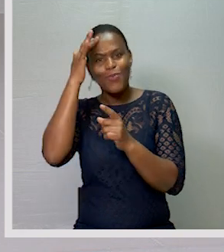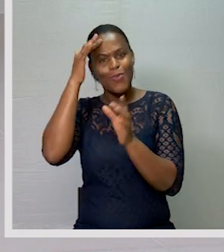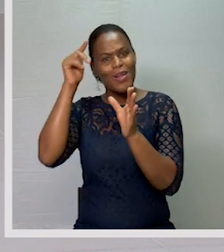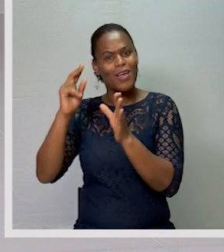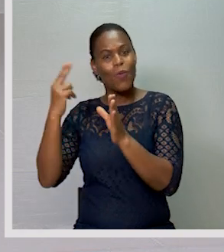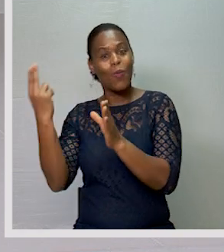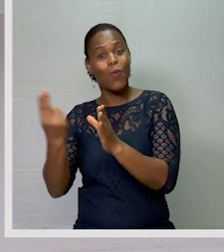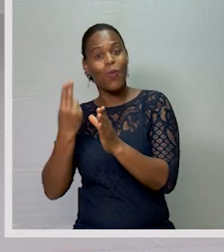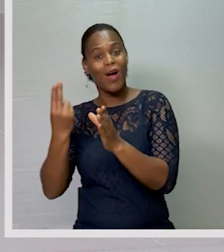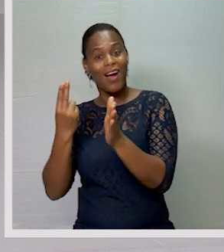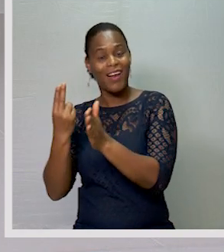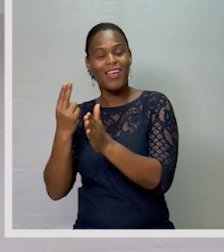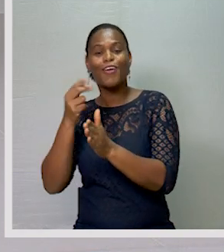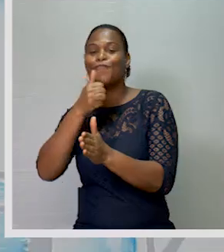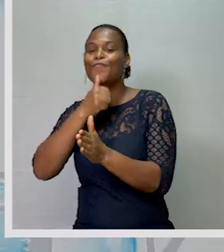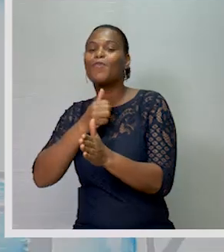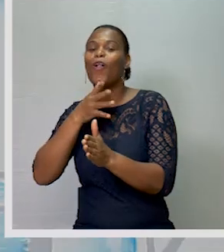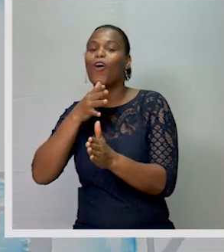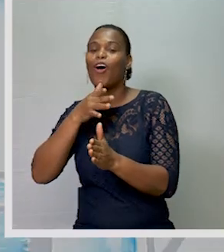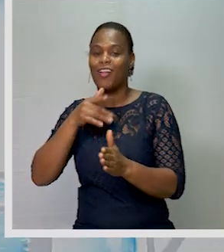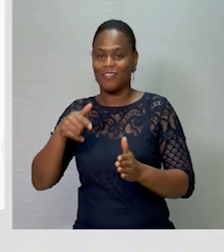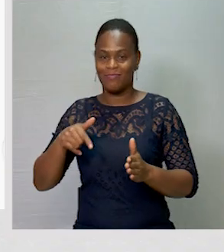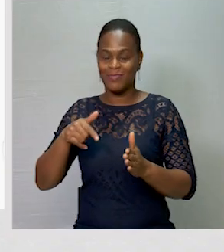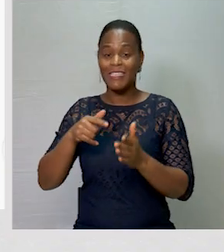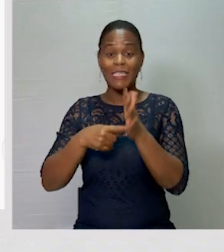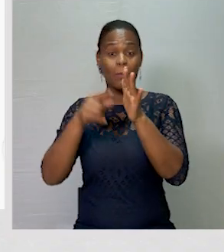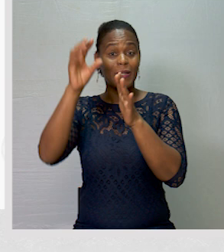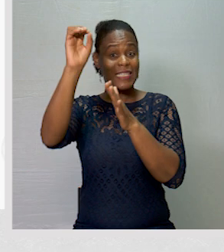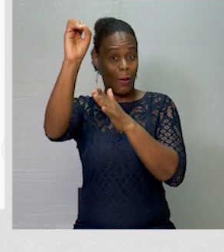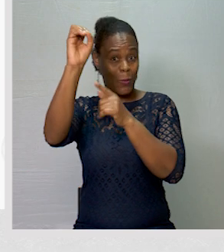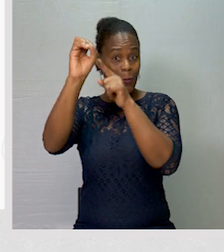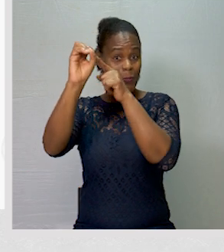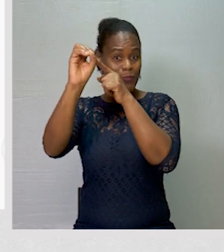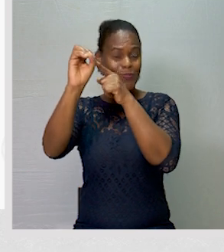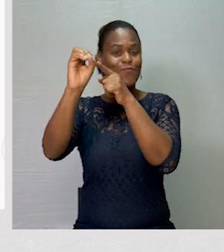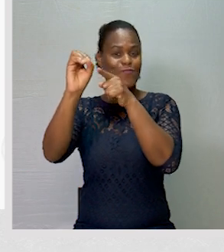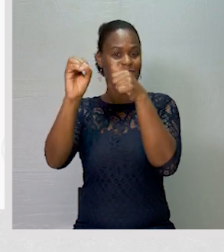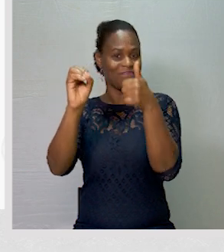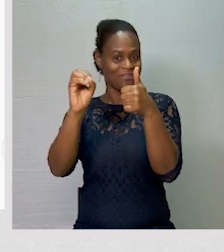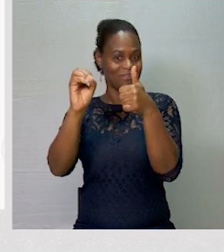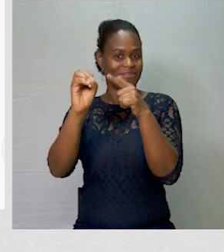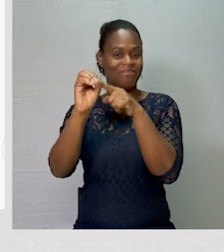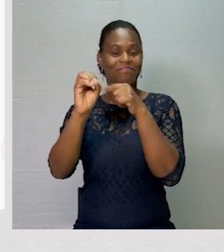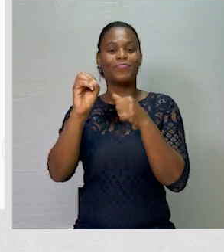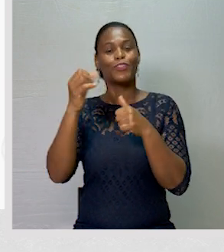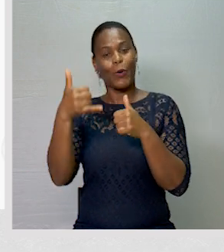algarismos das unidades estão a vermelho. Quais são eles? 0,